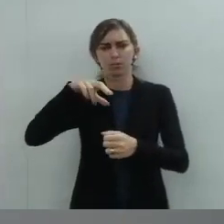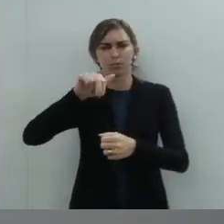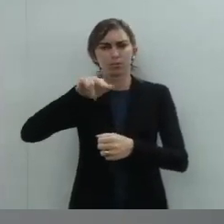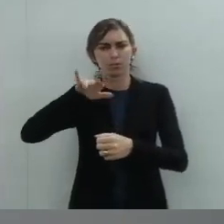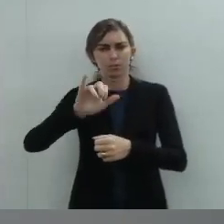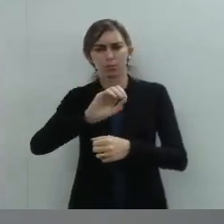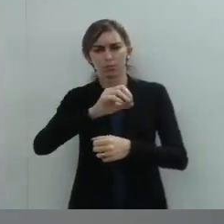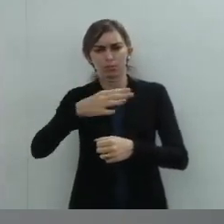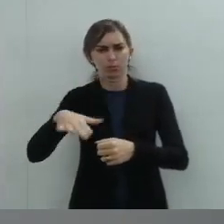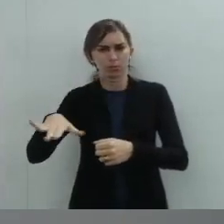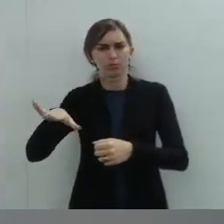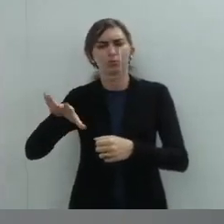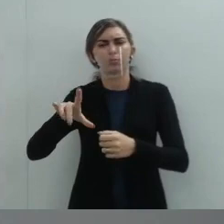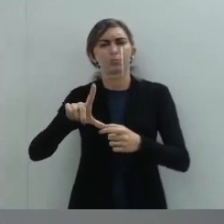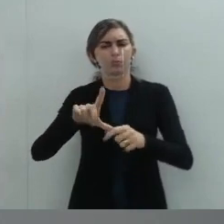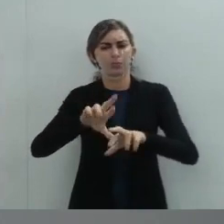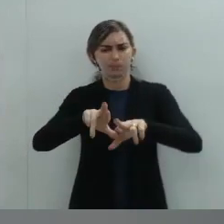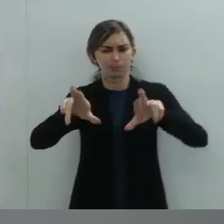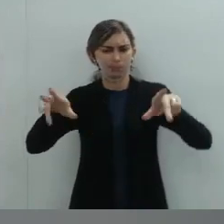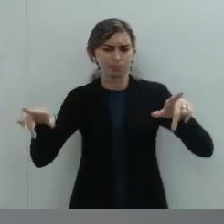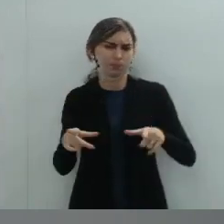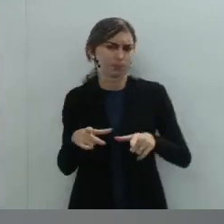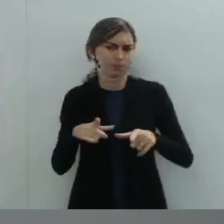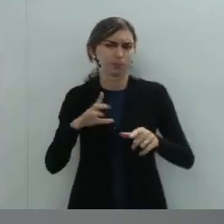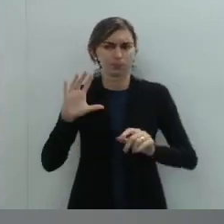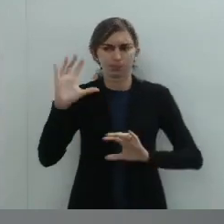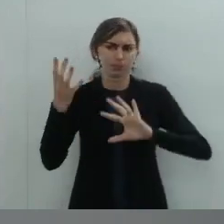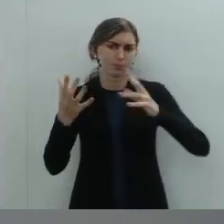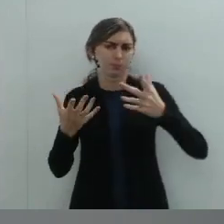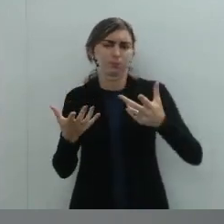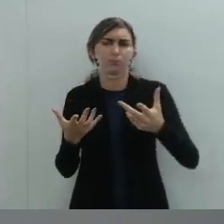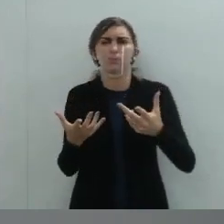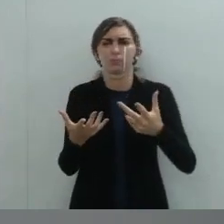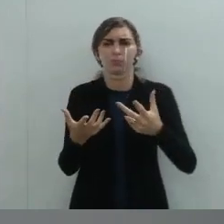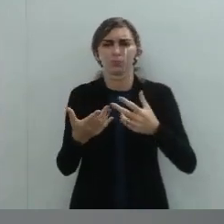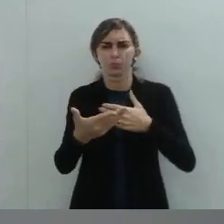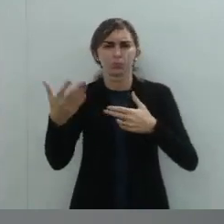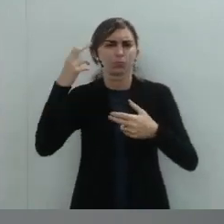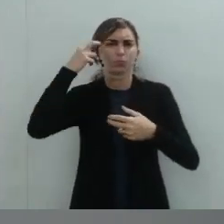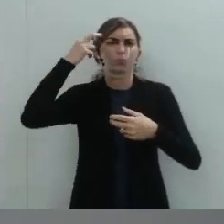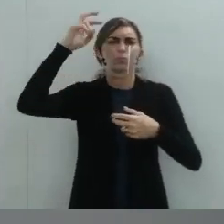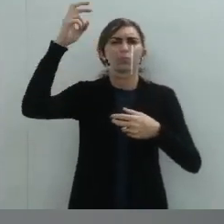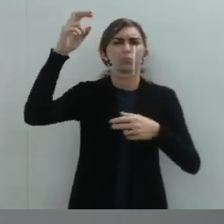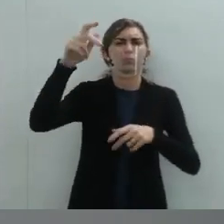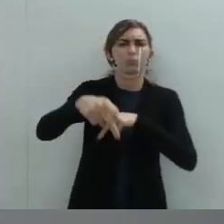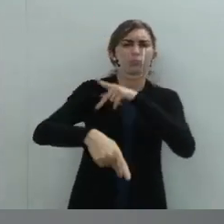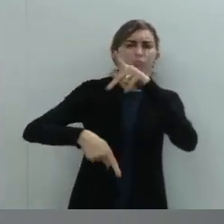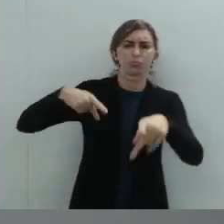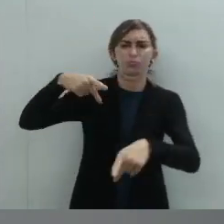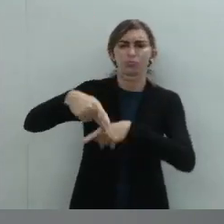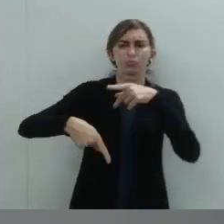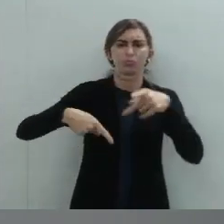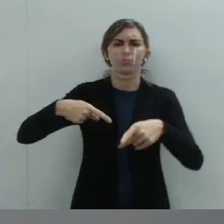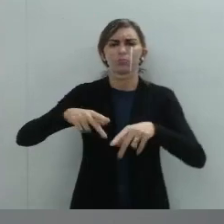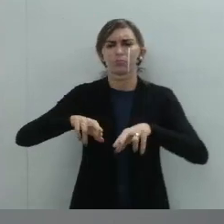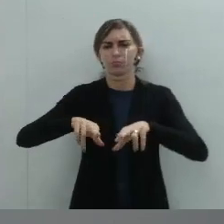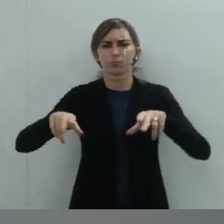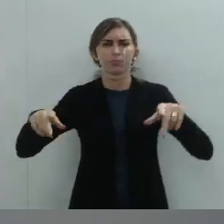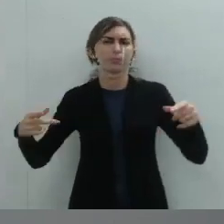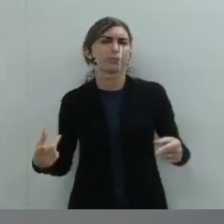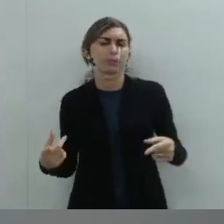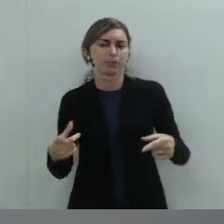são determinadas situações que romperam essa cultura desse povo. Houve, sem